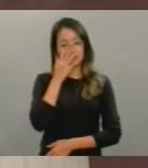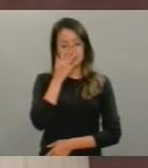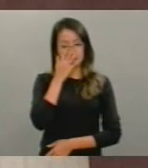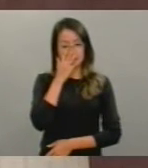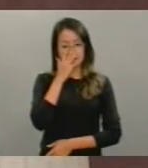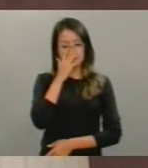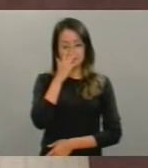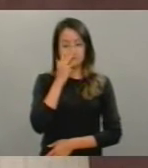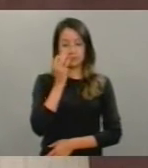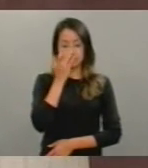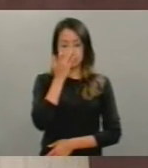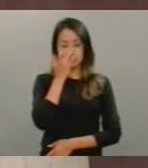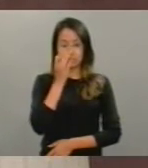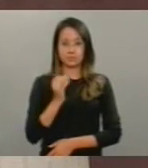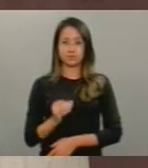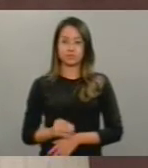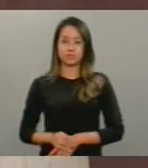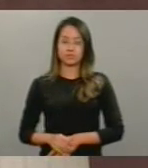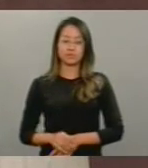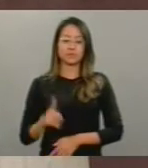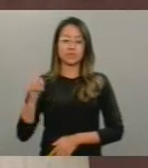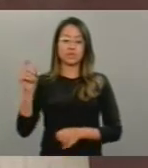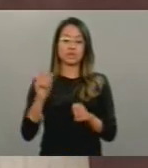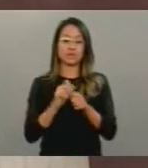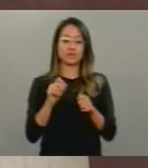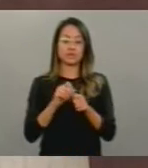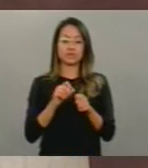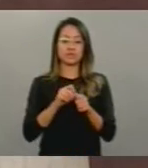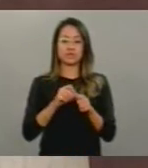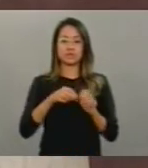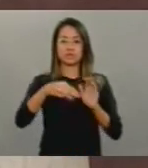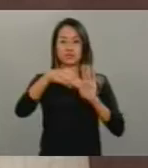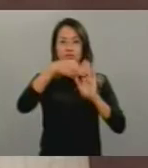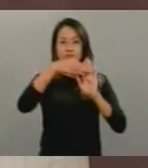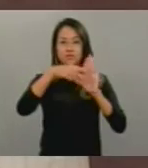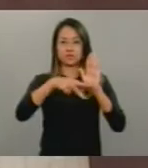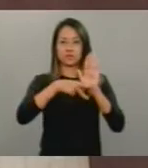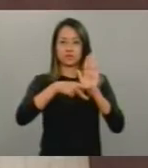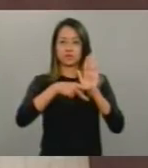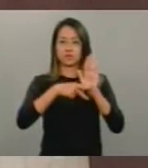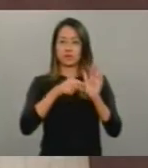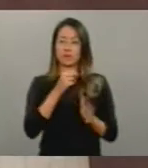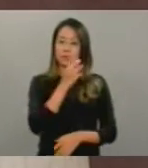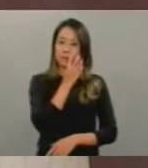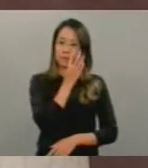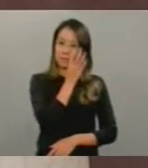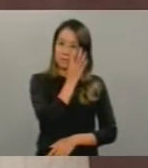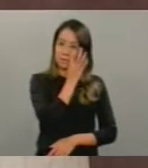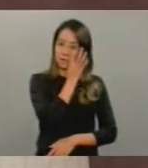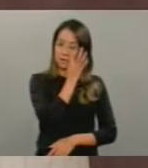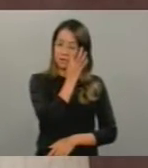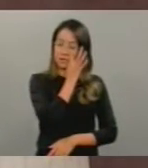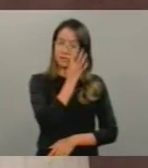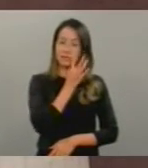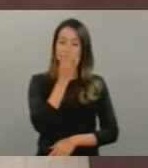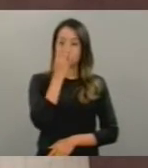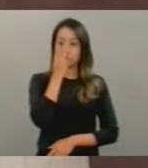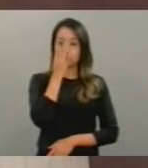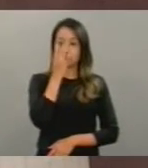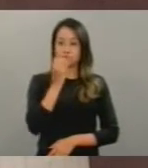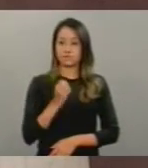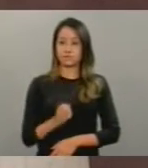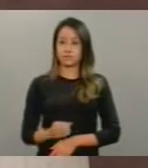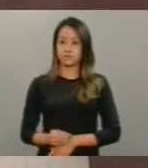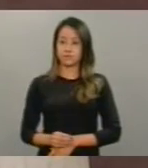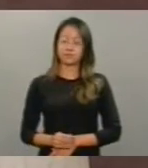ela editou, deputado Heitor, a medida provisória 664, que altera a pensão por morte. As